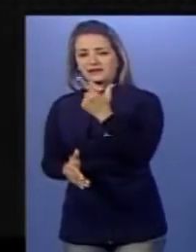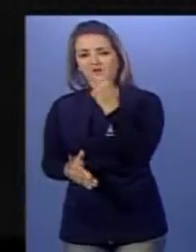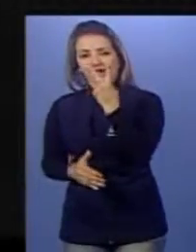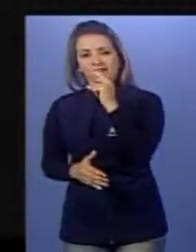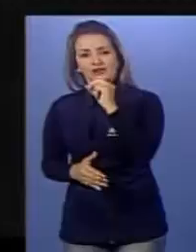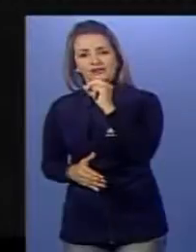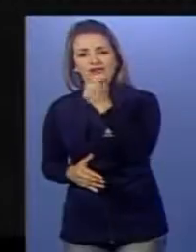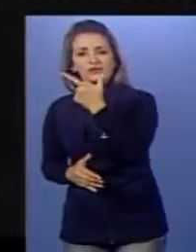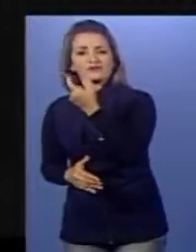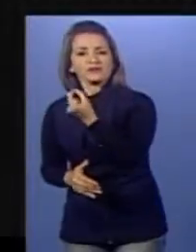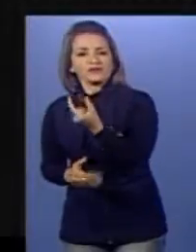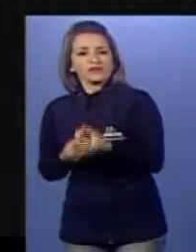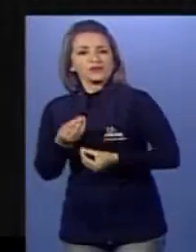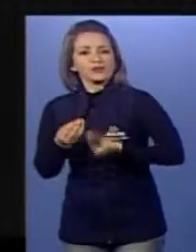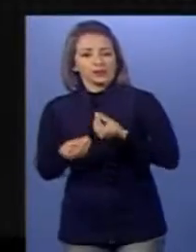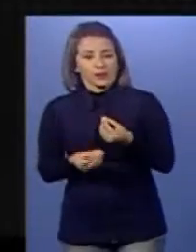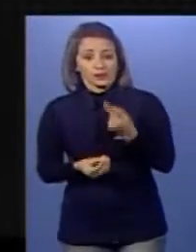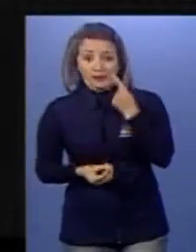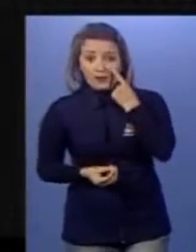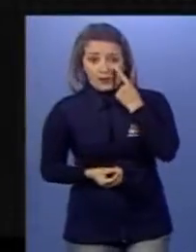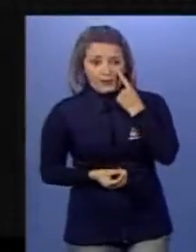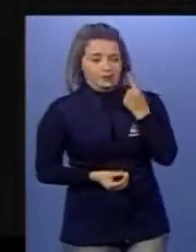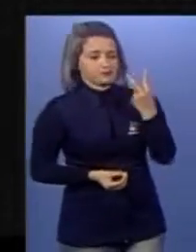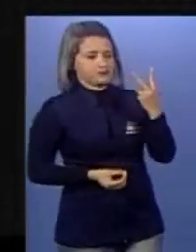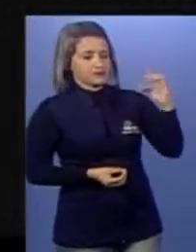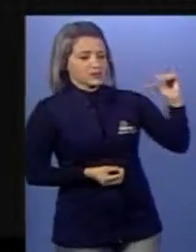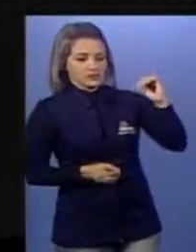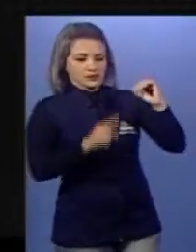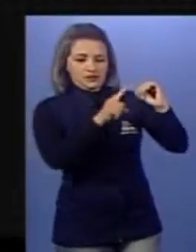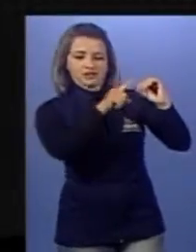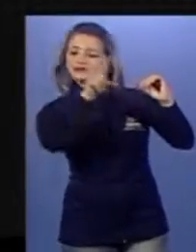se baixou 10 por cento -